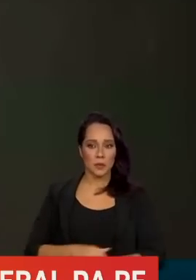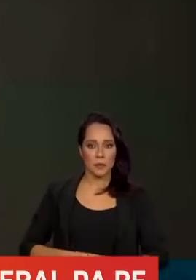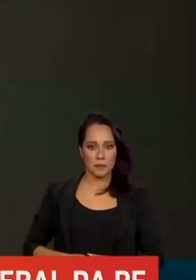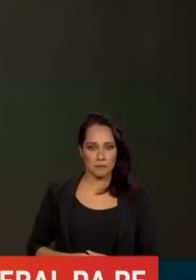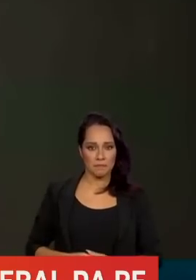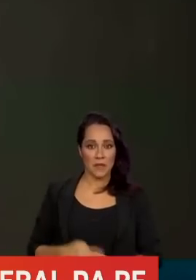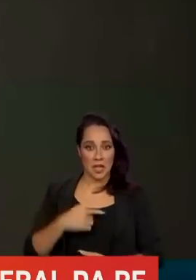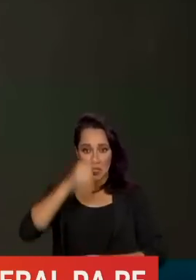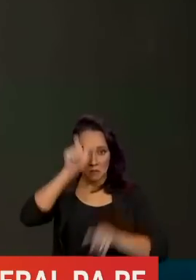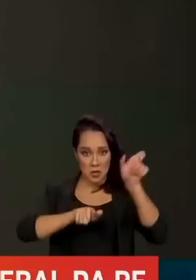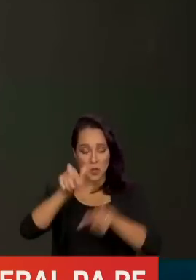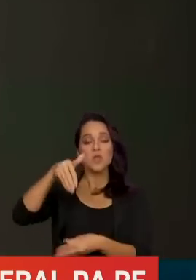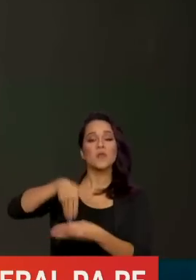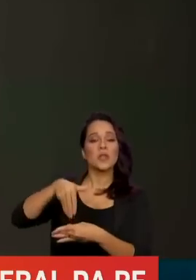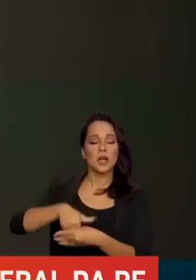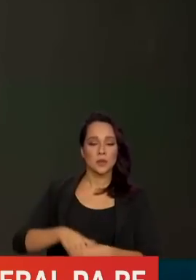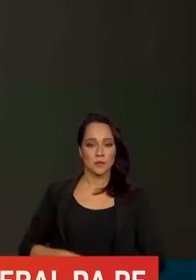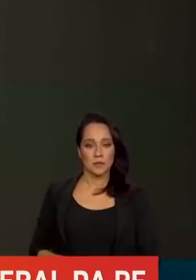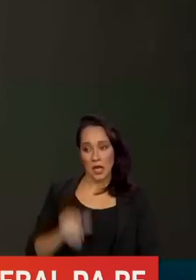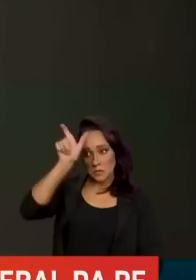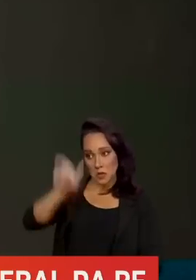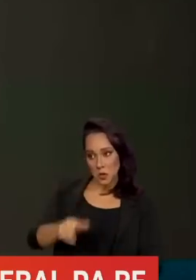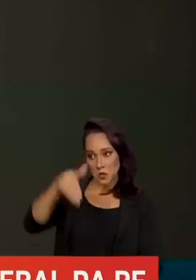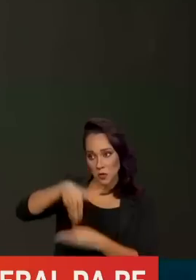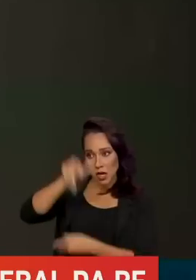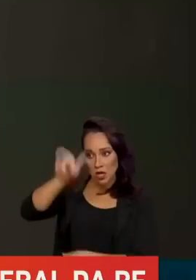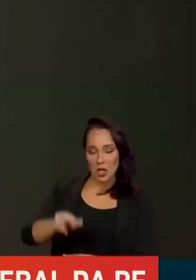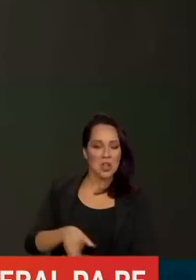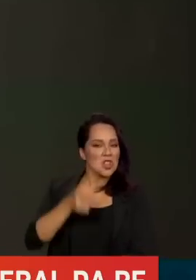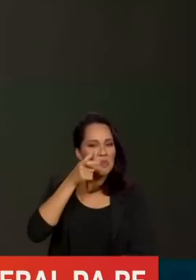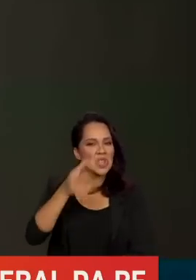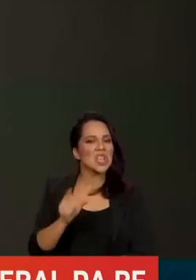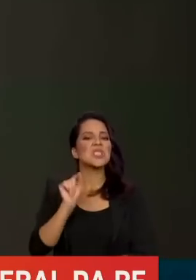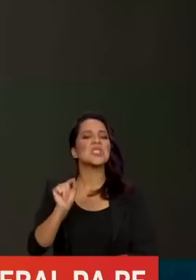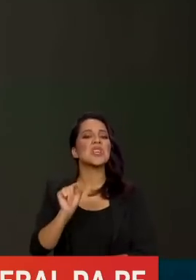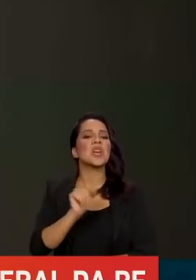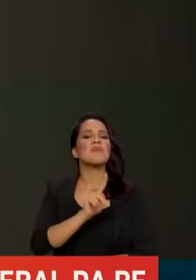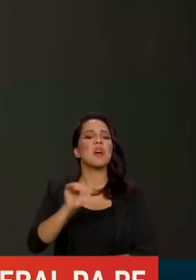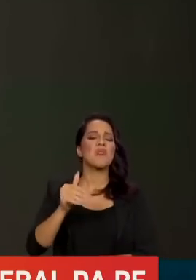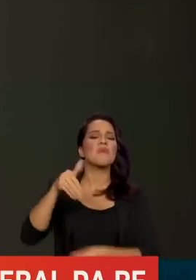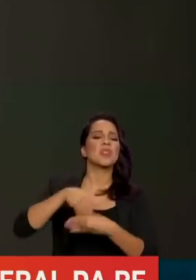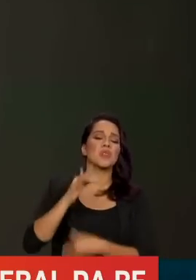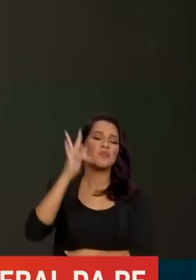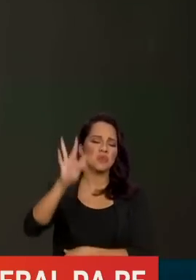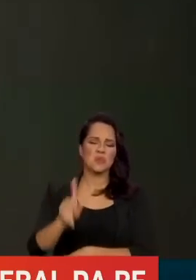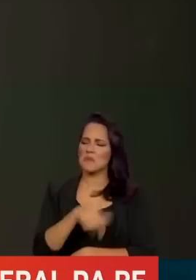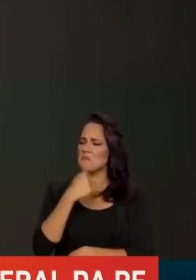em quem as pessoas votaram não me interessa em quem elas votaram